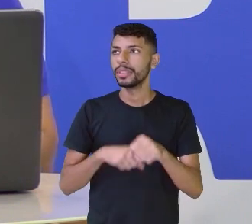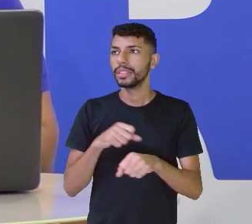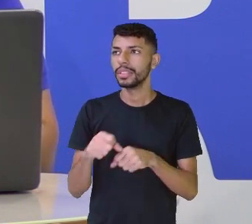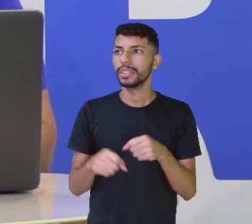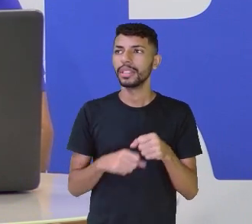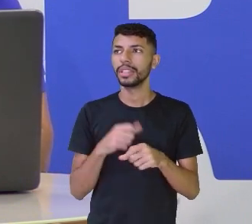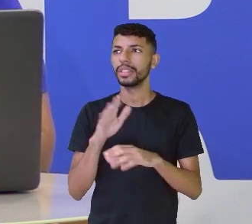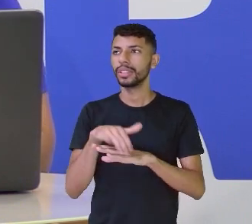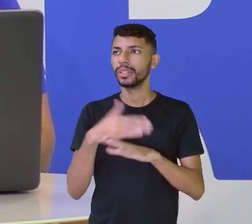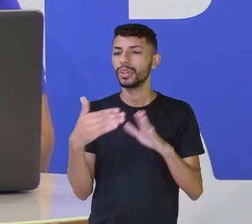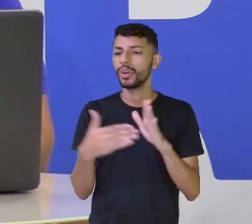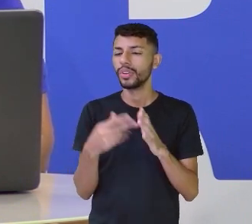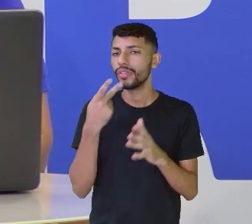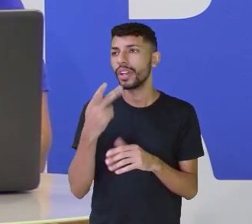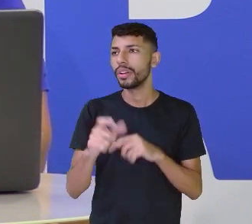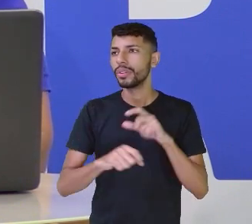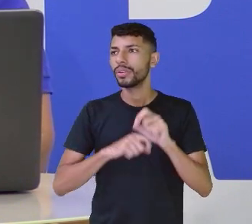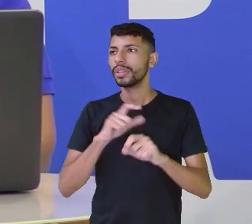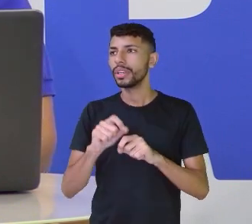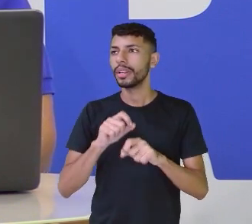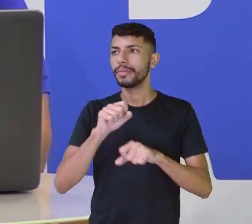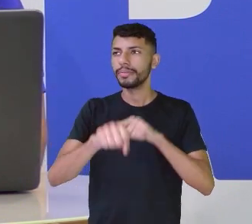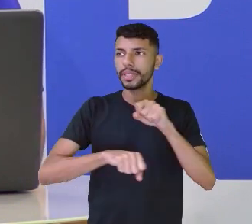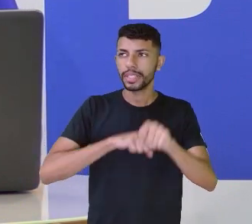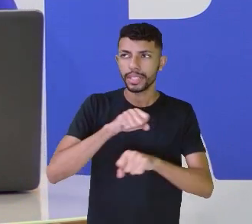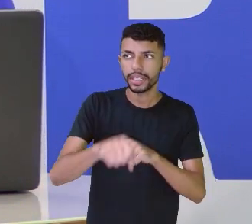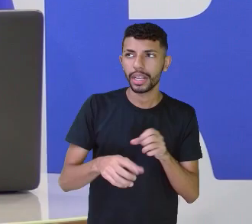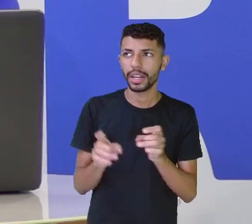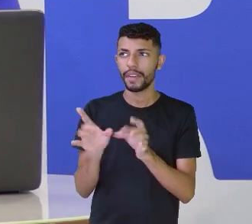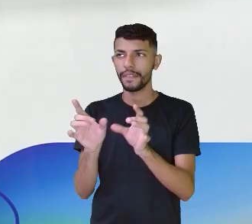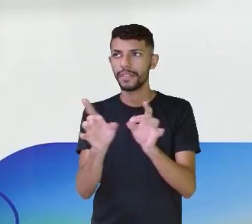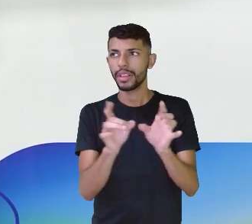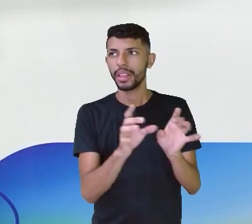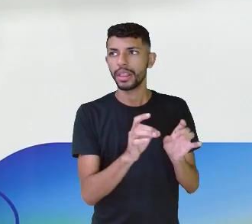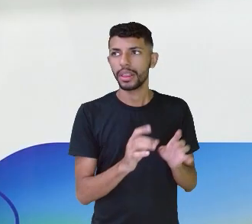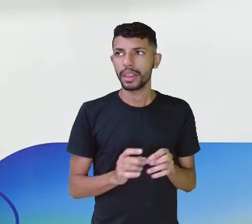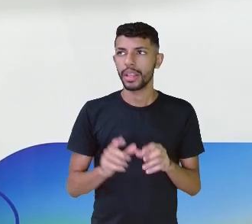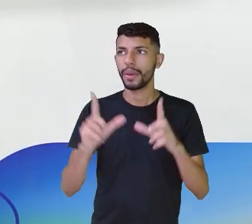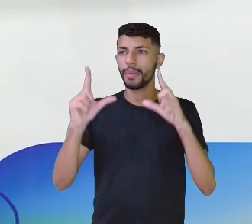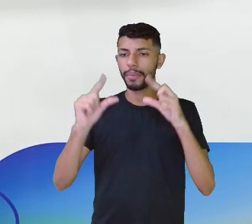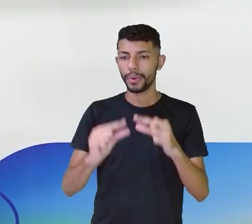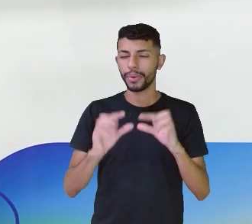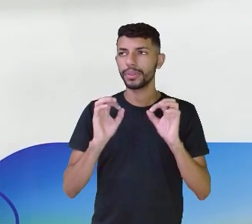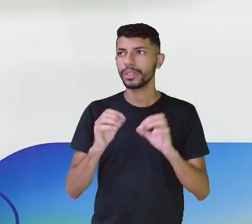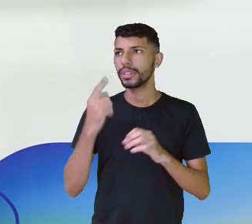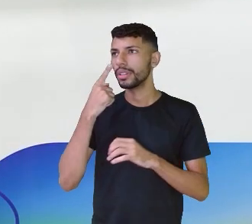Lucas, todos dizendo bicicleta. Pessoal, foi o menos vendido. Pessoal,